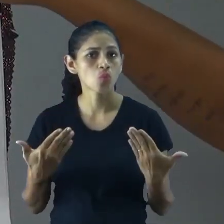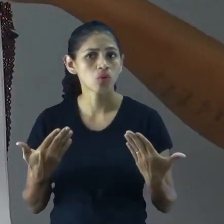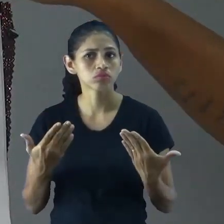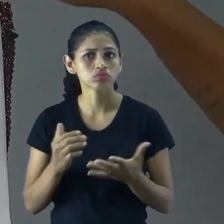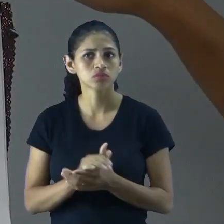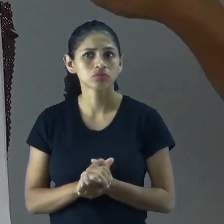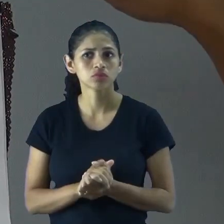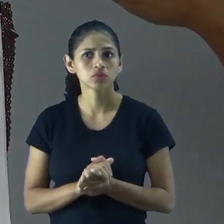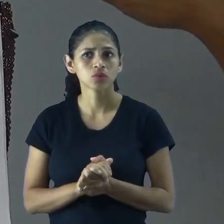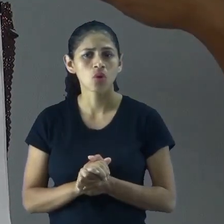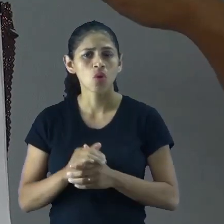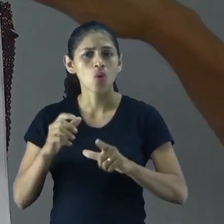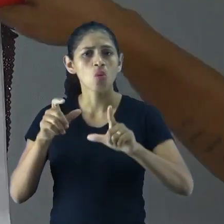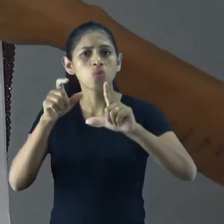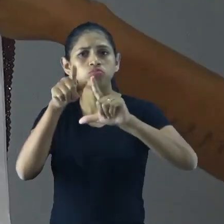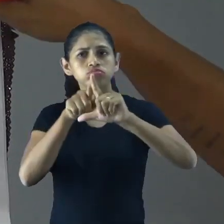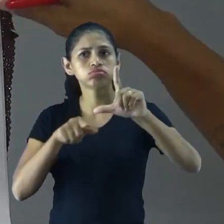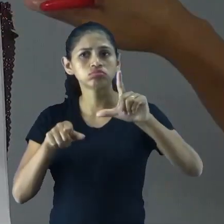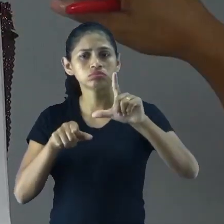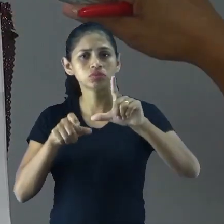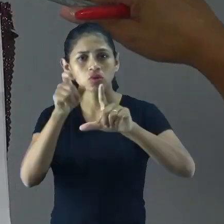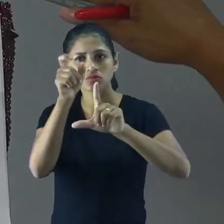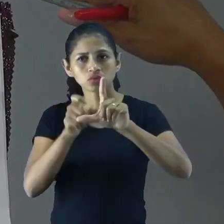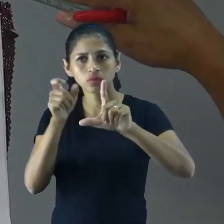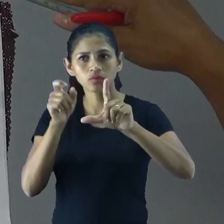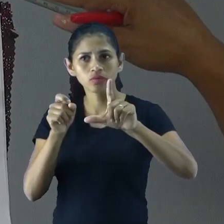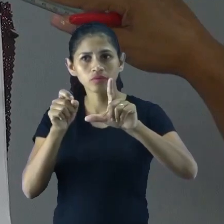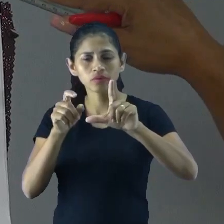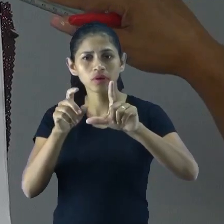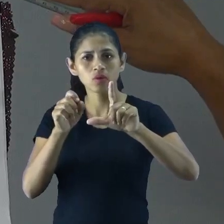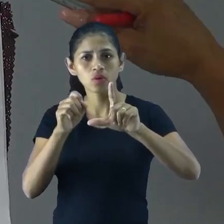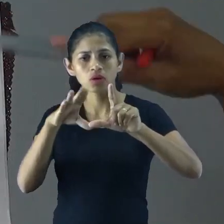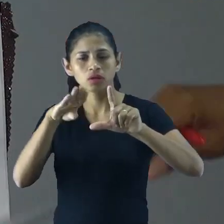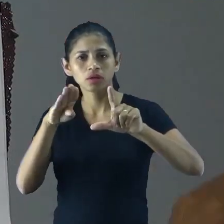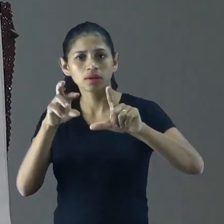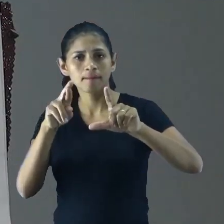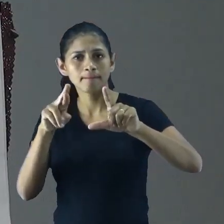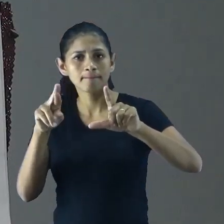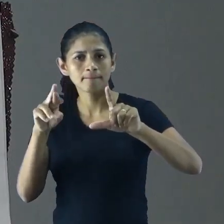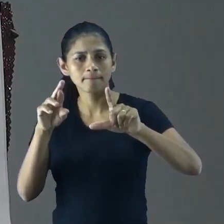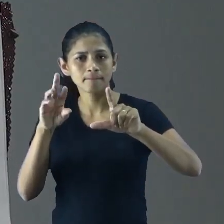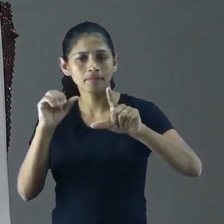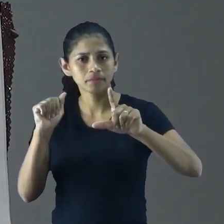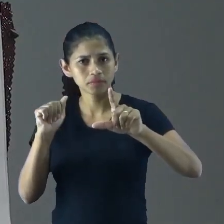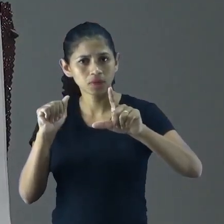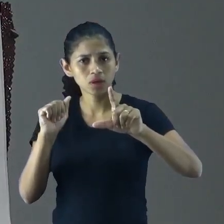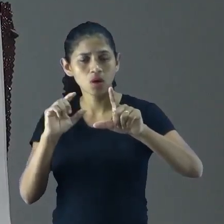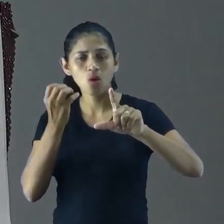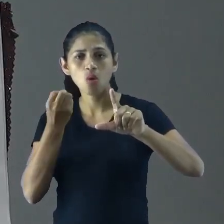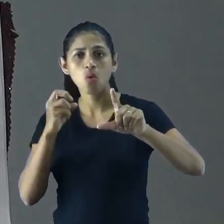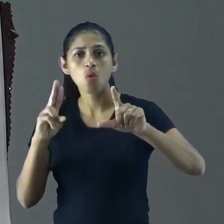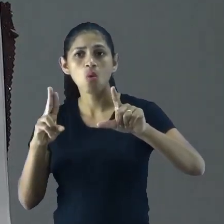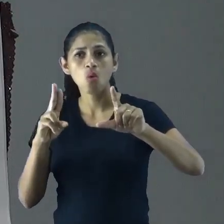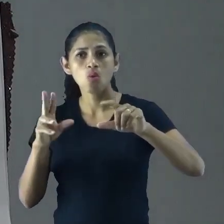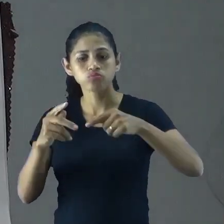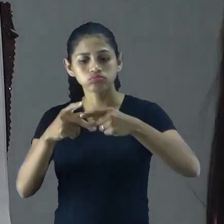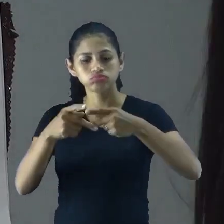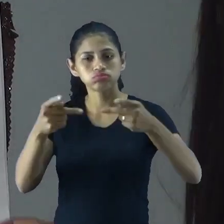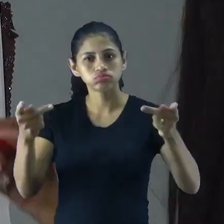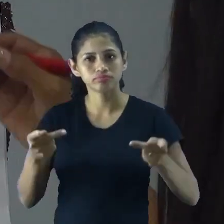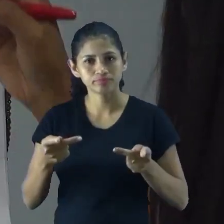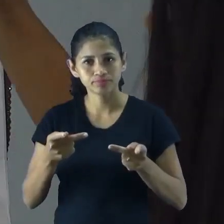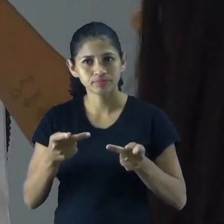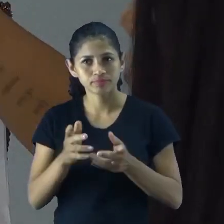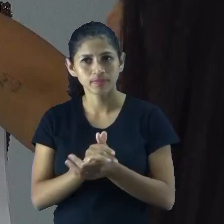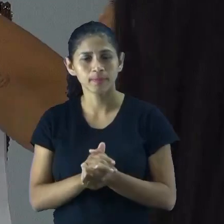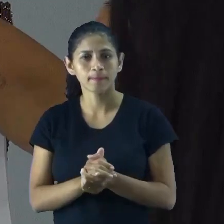o gráfico de barra ou o gráfico de pizza é que vocês acham muito bem esse